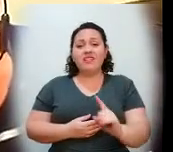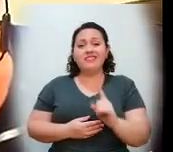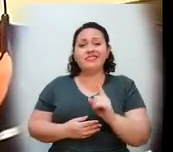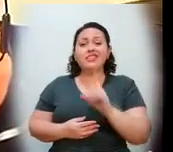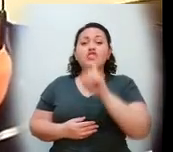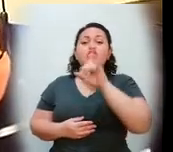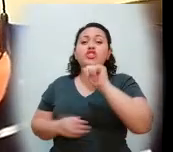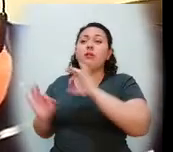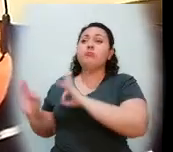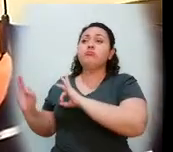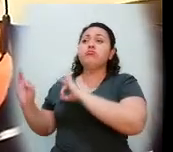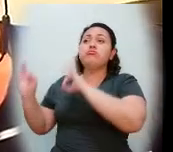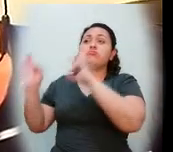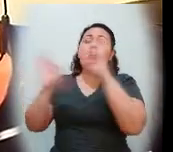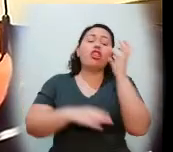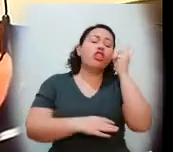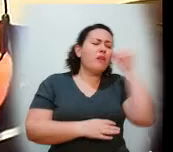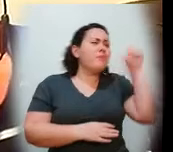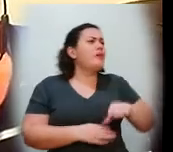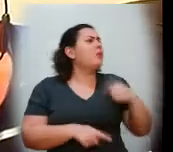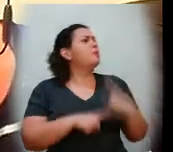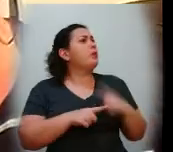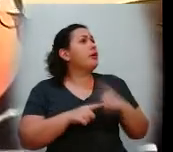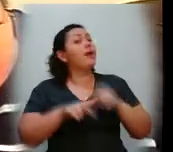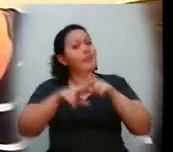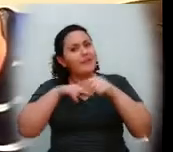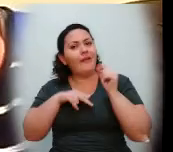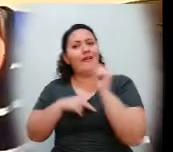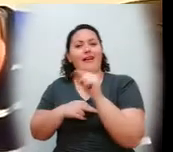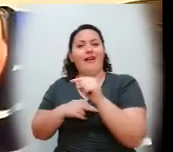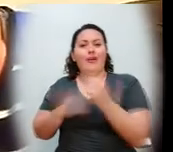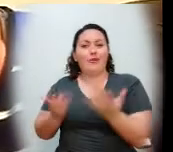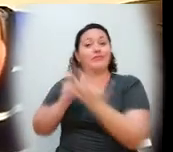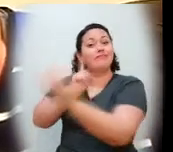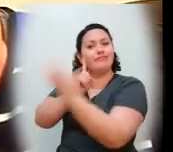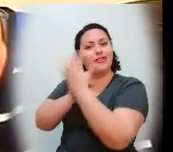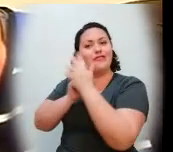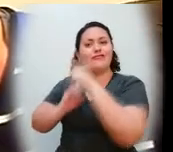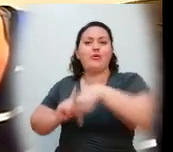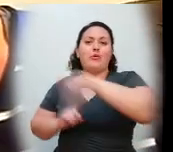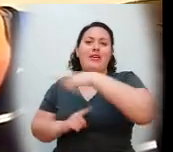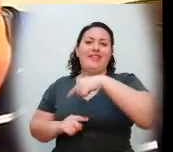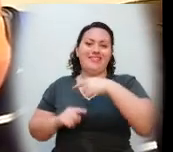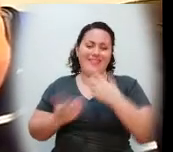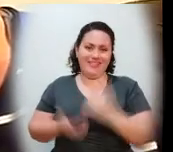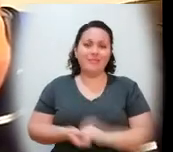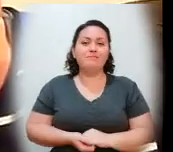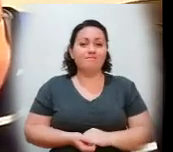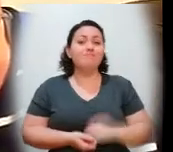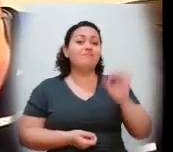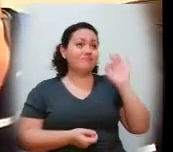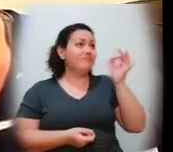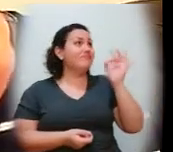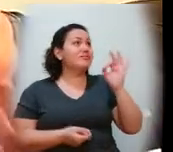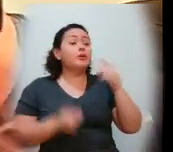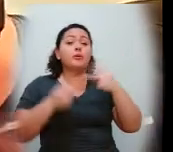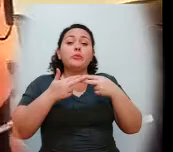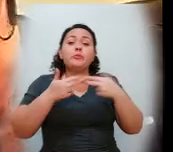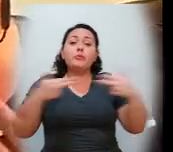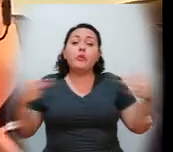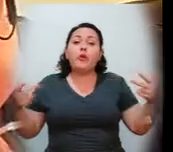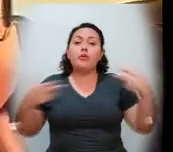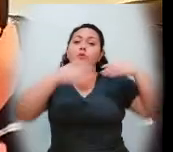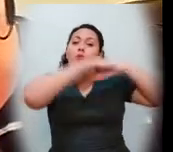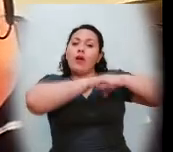isso. Mas se sabe que são coisas que vão interferindo muito vão, vão nesses interferindo porque elas processos.